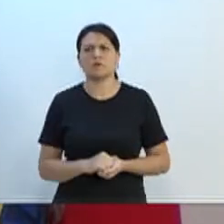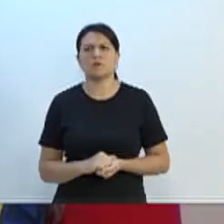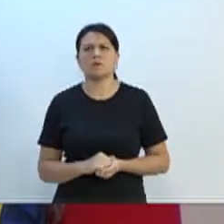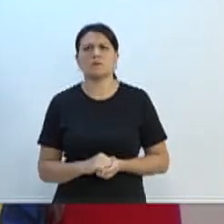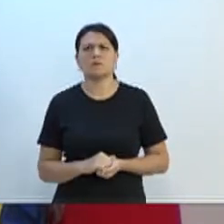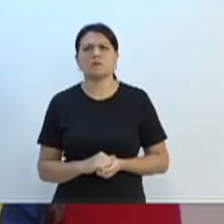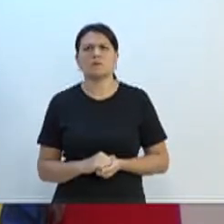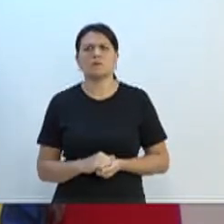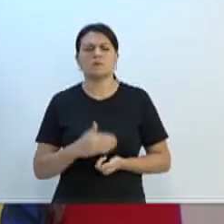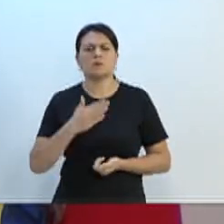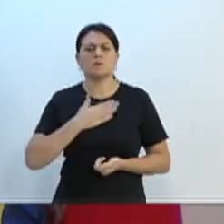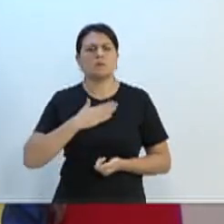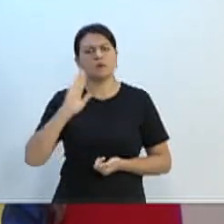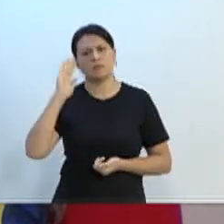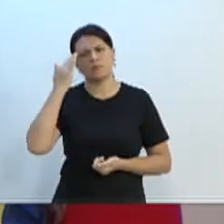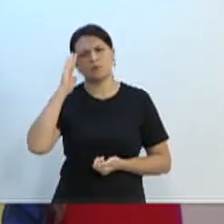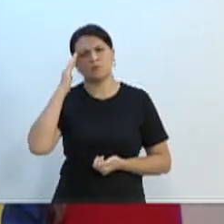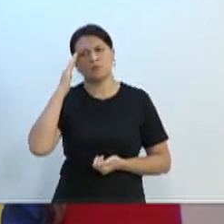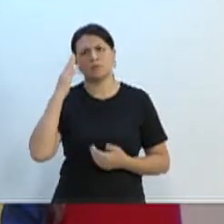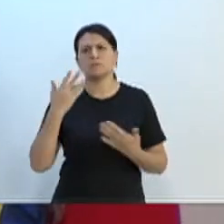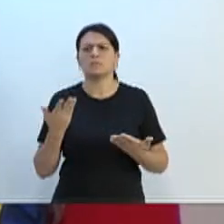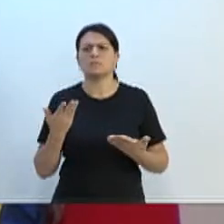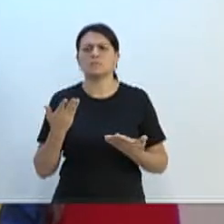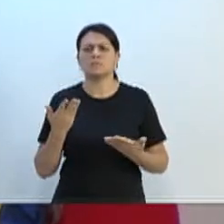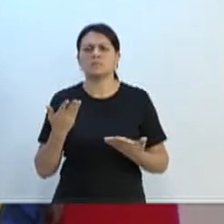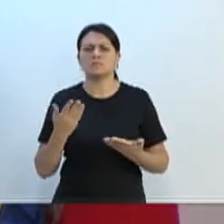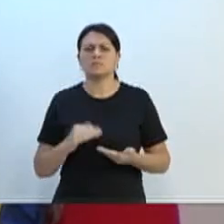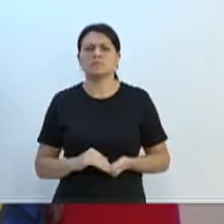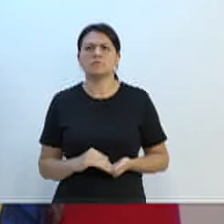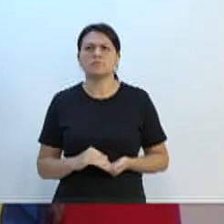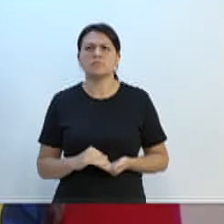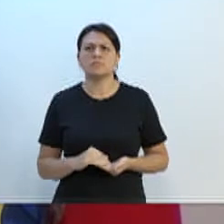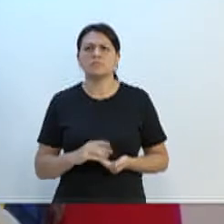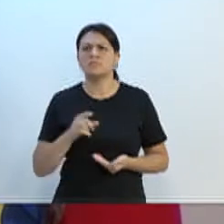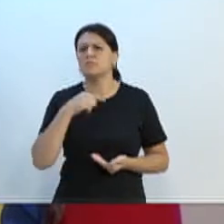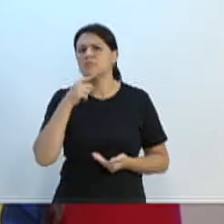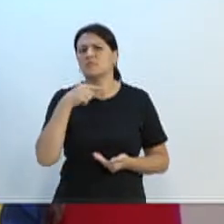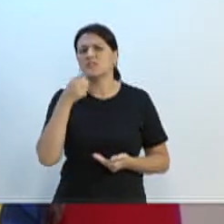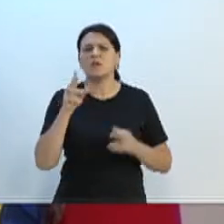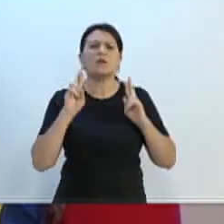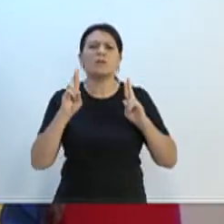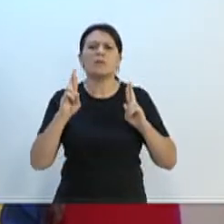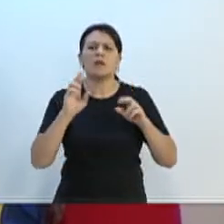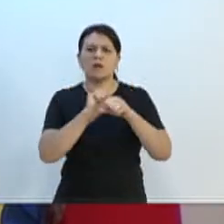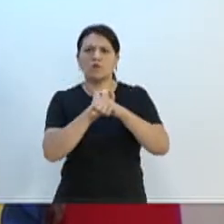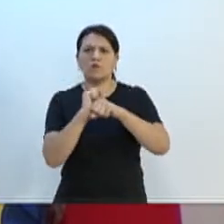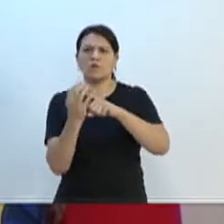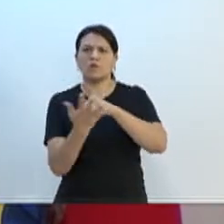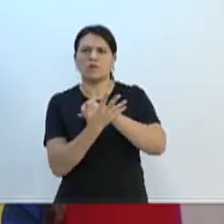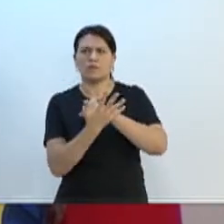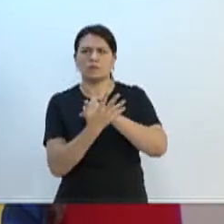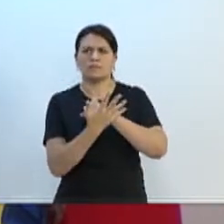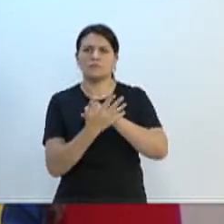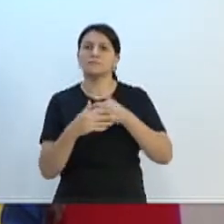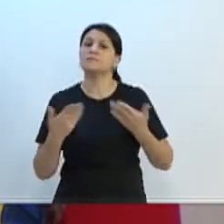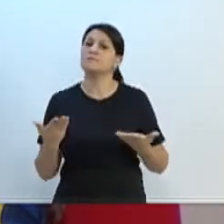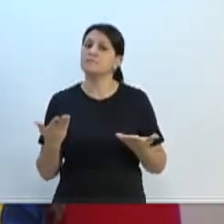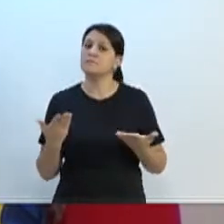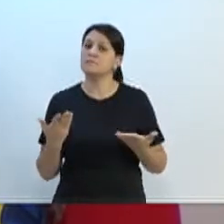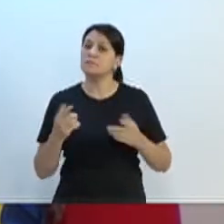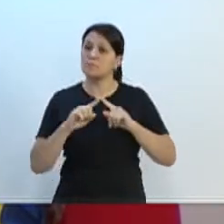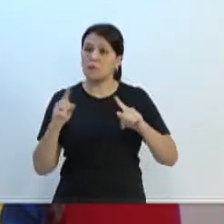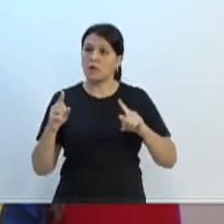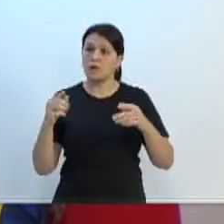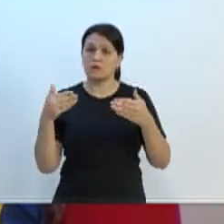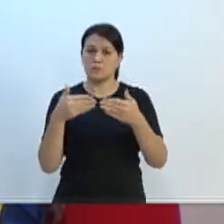meu entendimento e peço a vênia de Vossa Excelência. Ninguém esperava o Covid, né, vereador Ito? Mas concordo